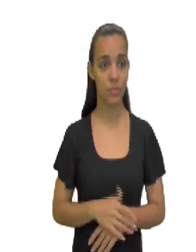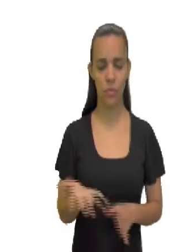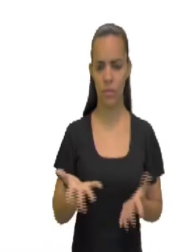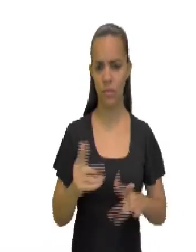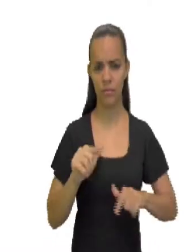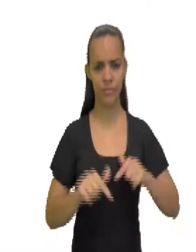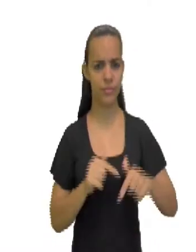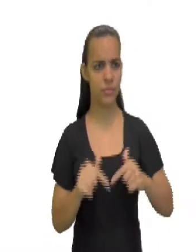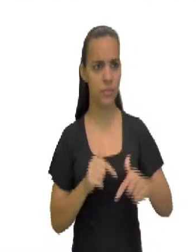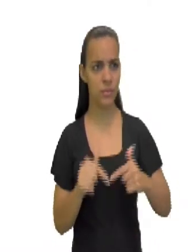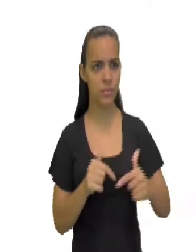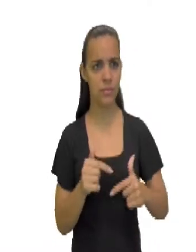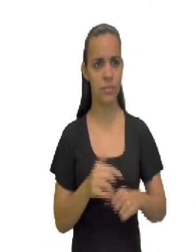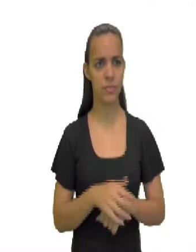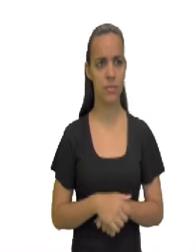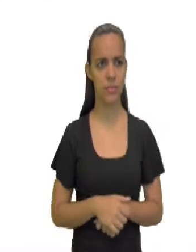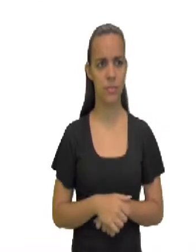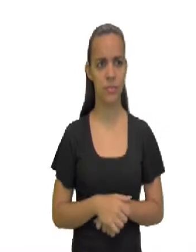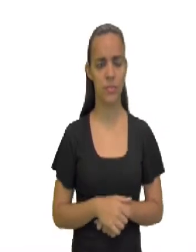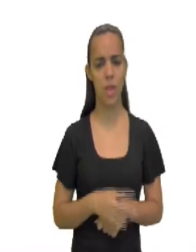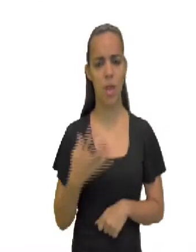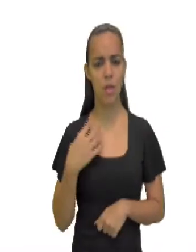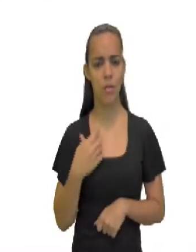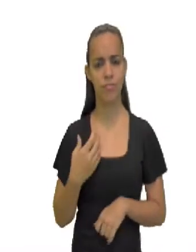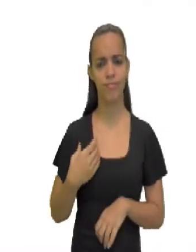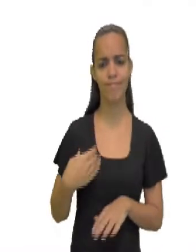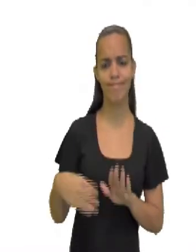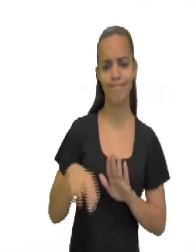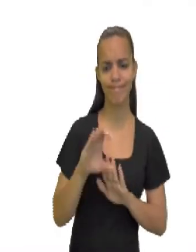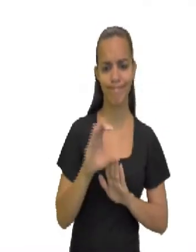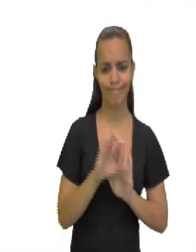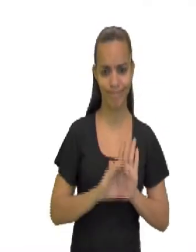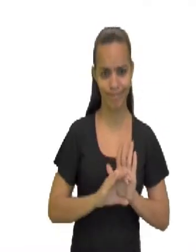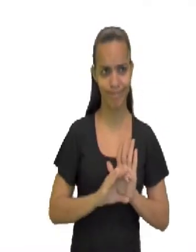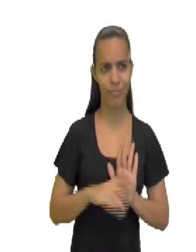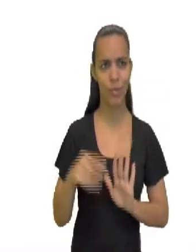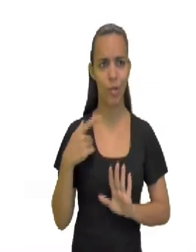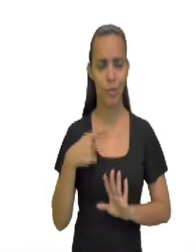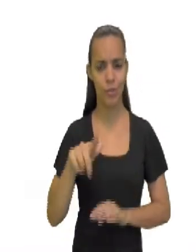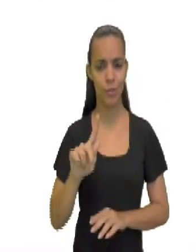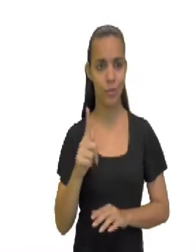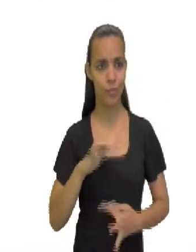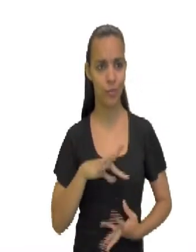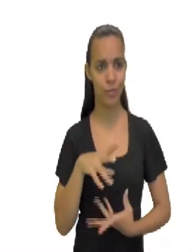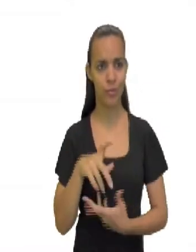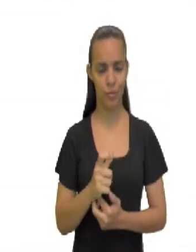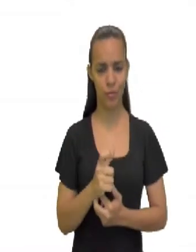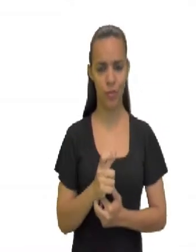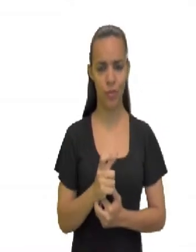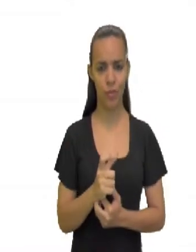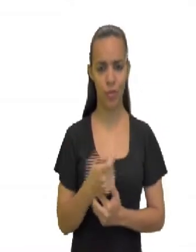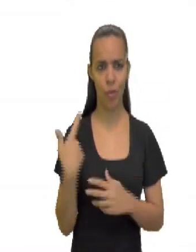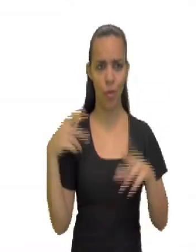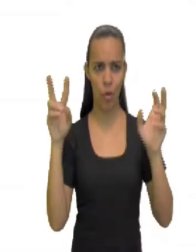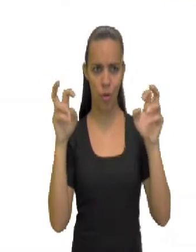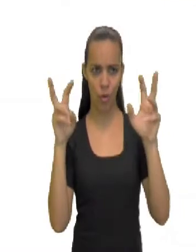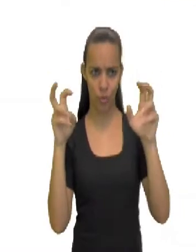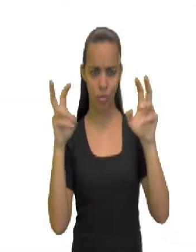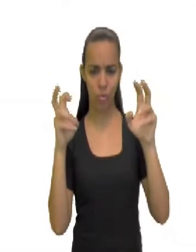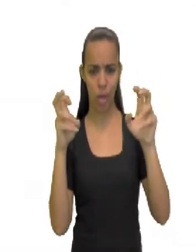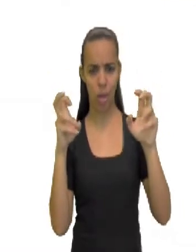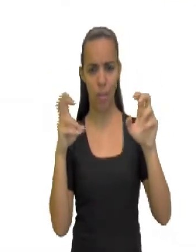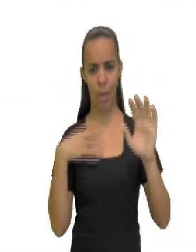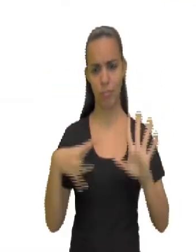trabalhar o componente curricular de Geografia. O tema que nós iremos aprofundar é recursos